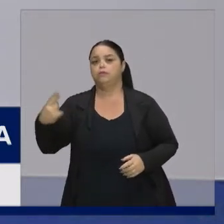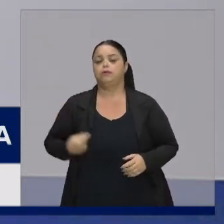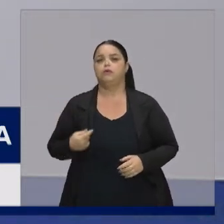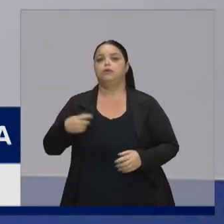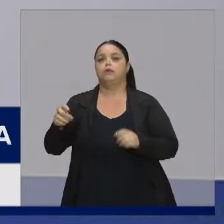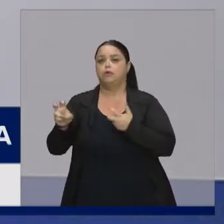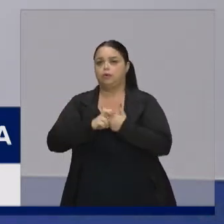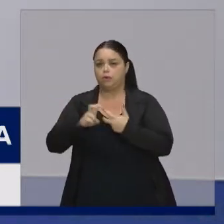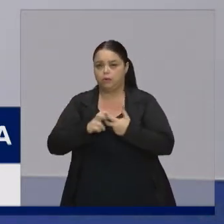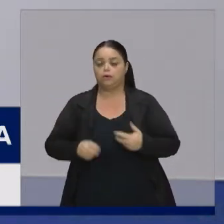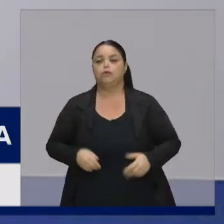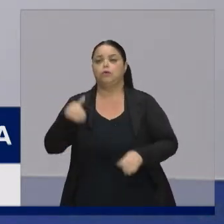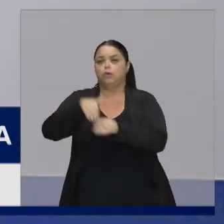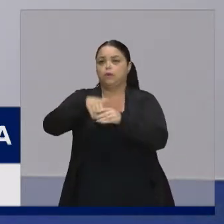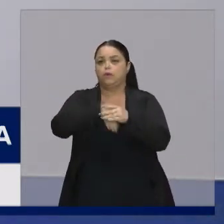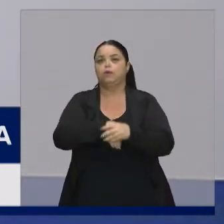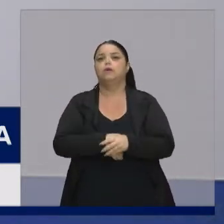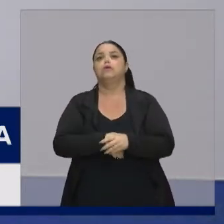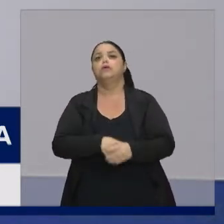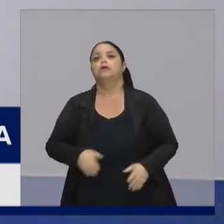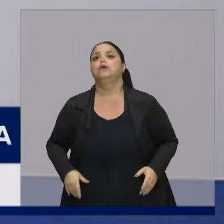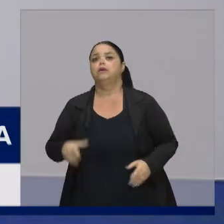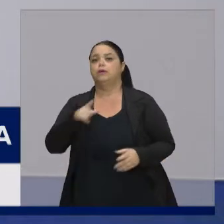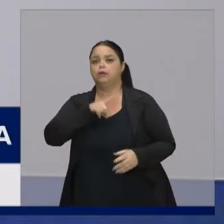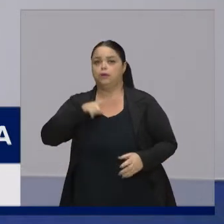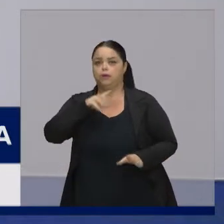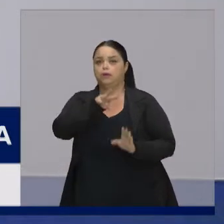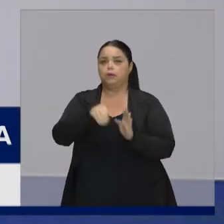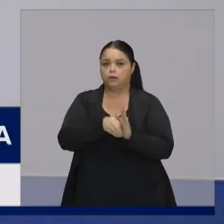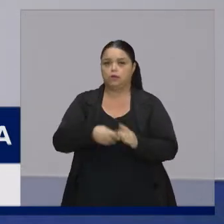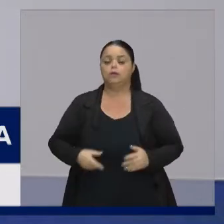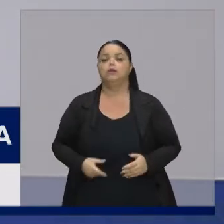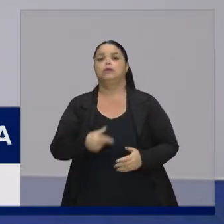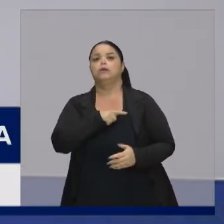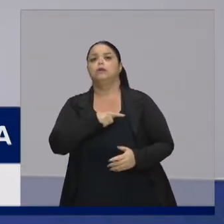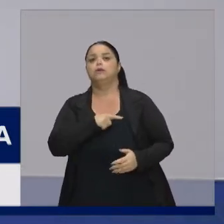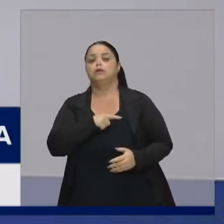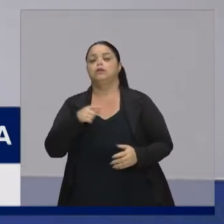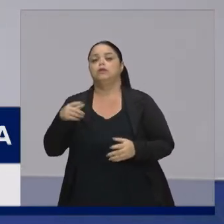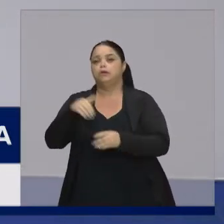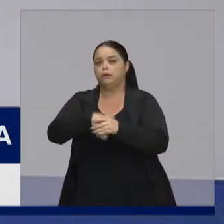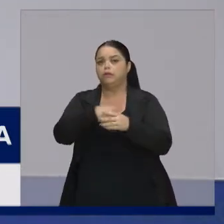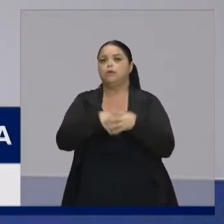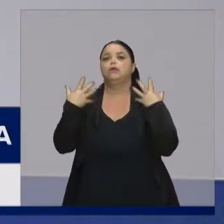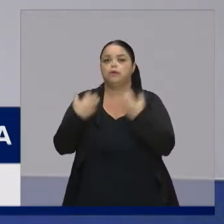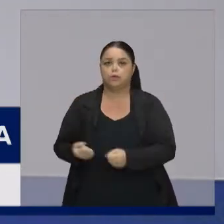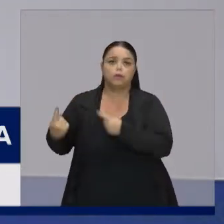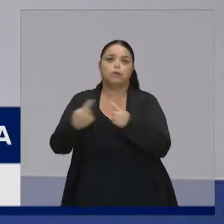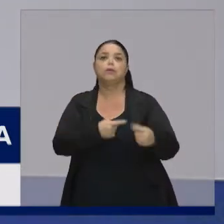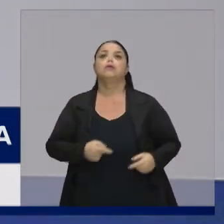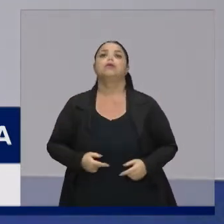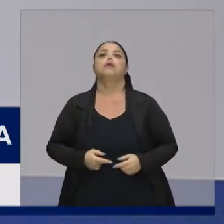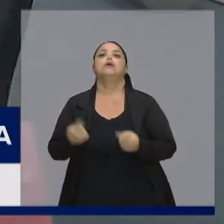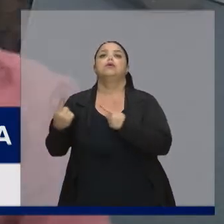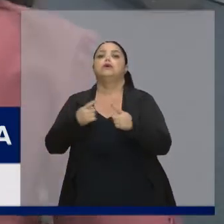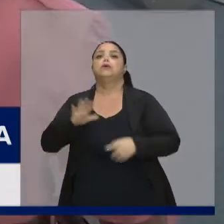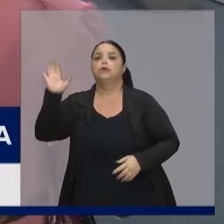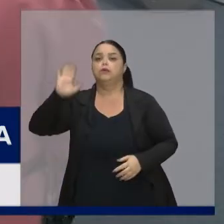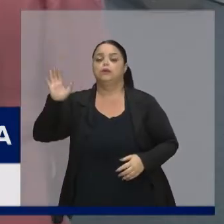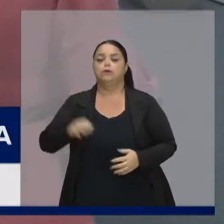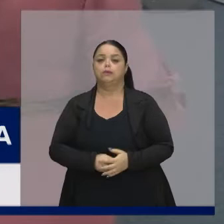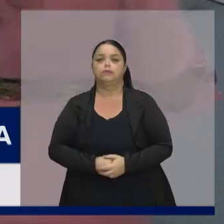Poder Executivo. Em votação, o processo. Informa os senhores vereadores que o processo possui uma emenda. Em votação, a emenda. Vereador Salvador, permanece em comissão. Os contrários se manifestam.